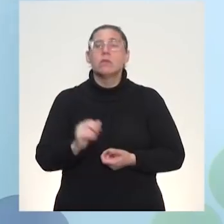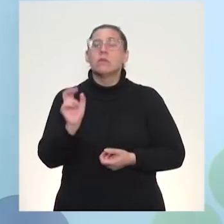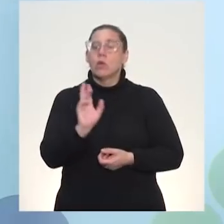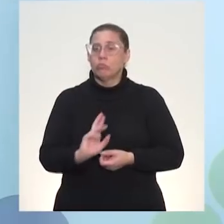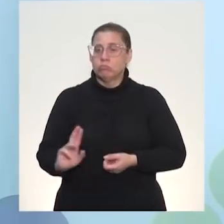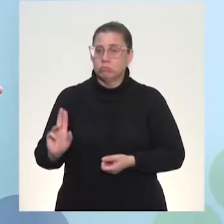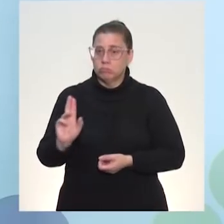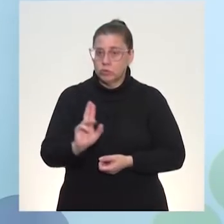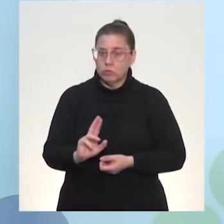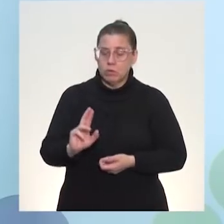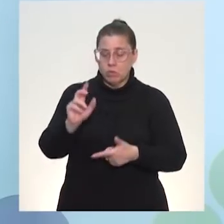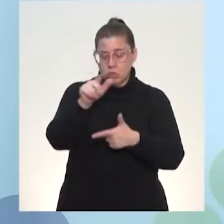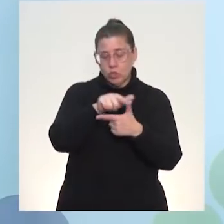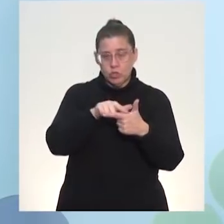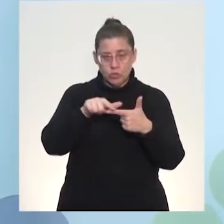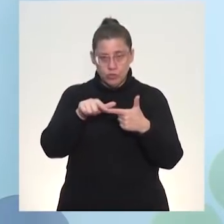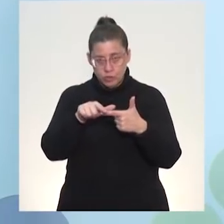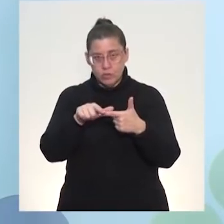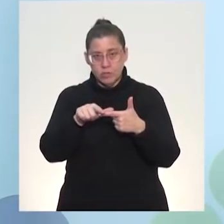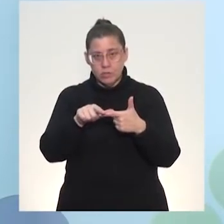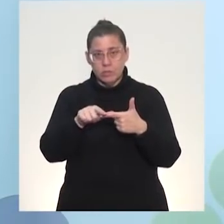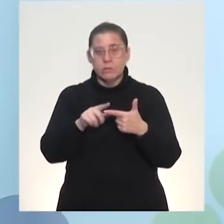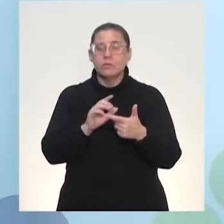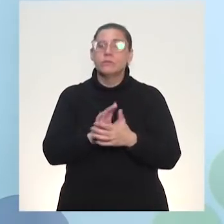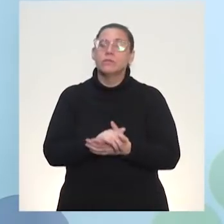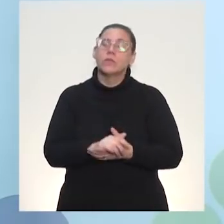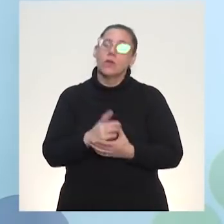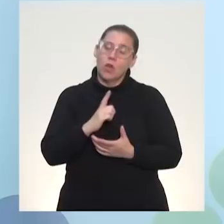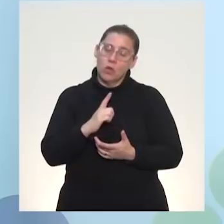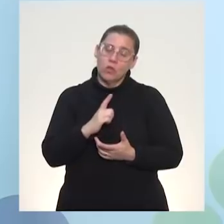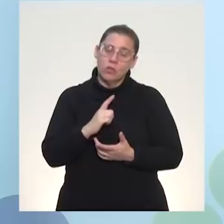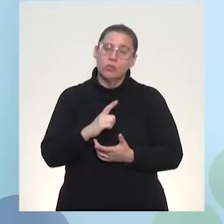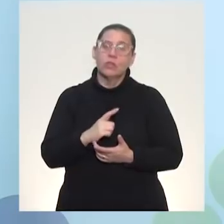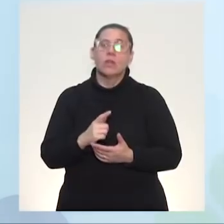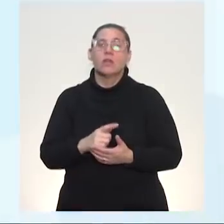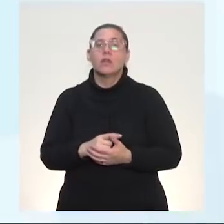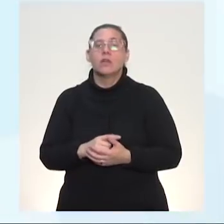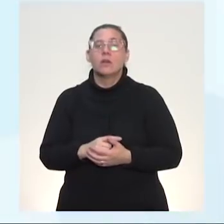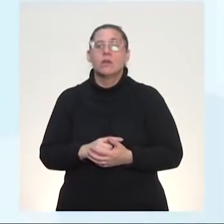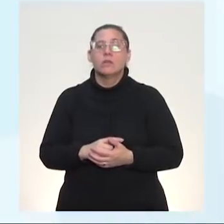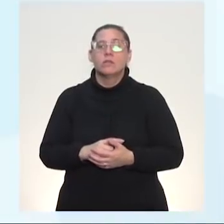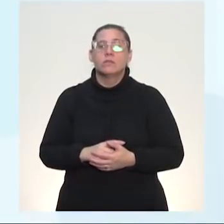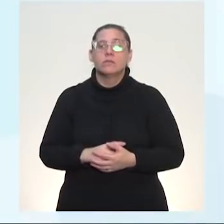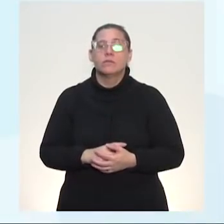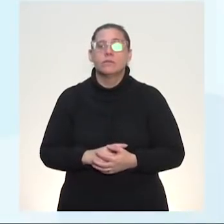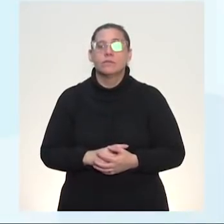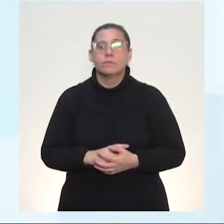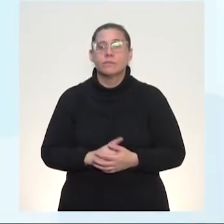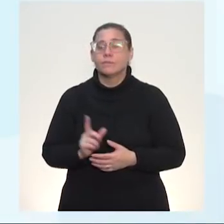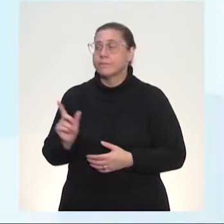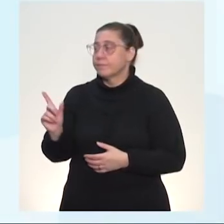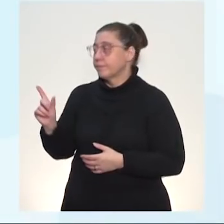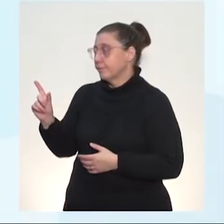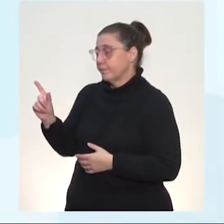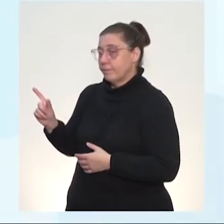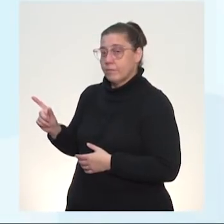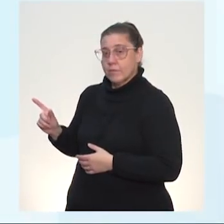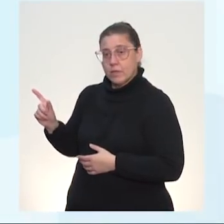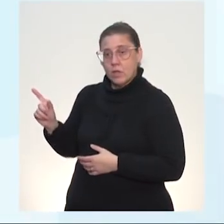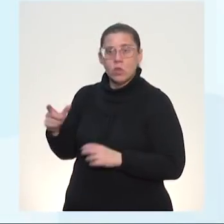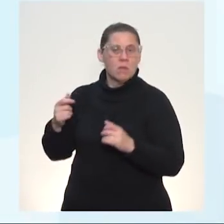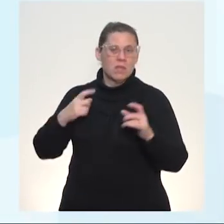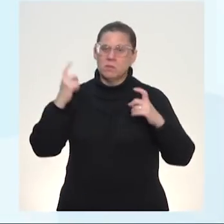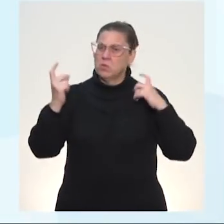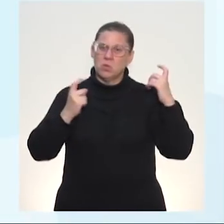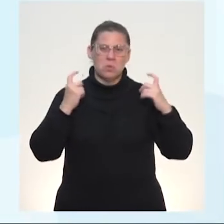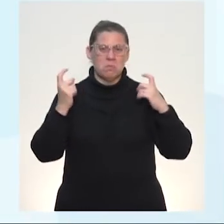utilizada, divido pela energia fornecida. Então, eu tenho a eficiência energética. Então, não precisa se preocupar